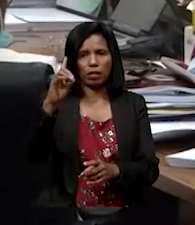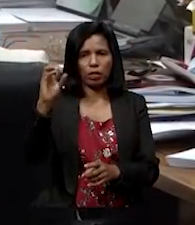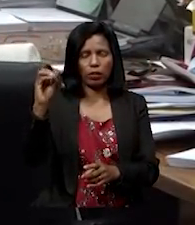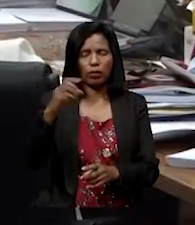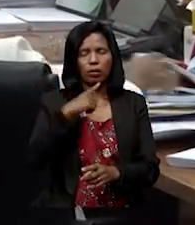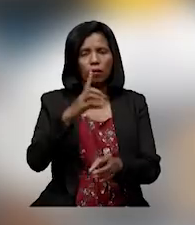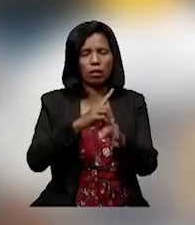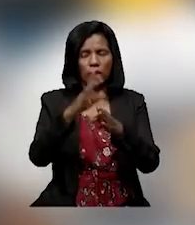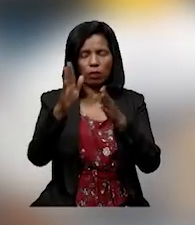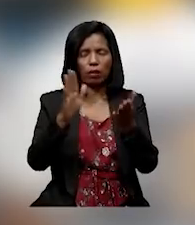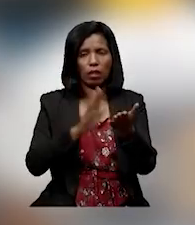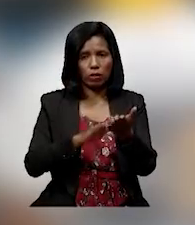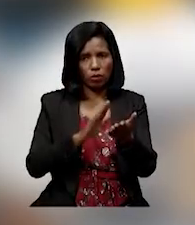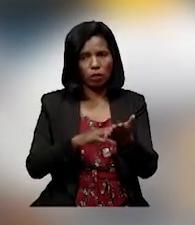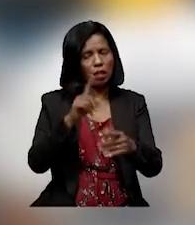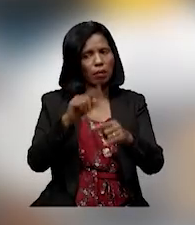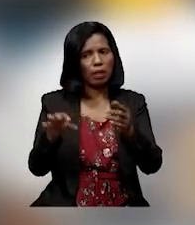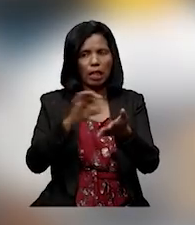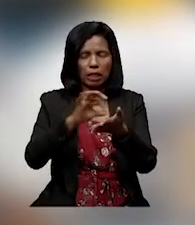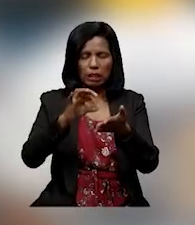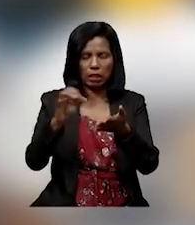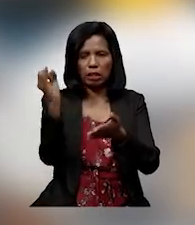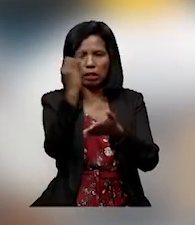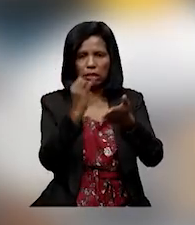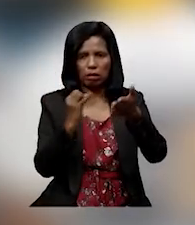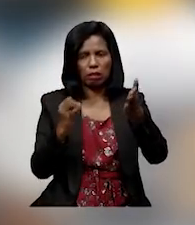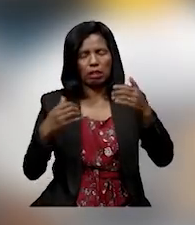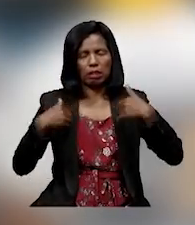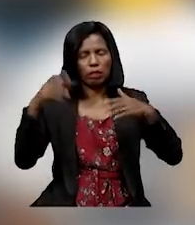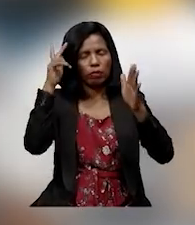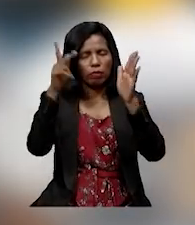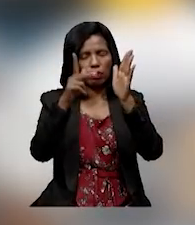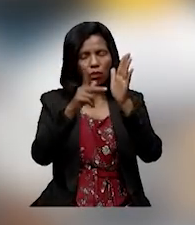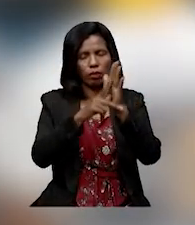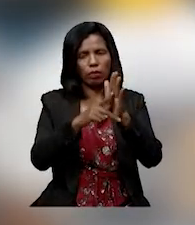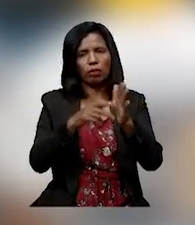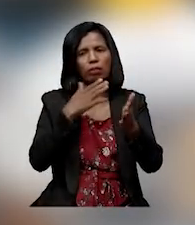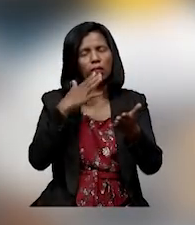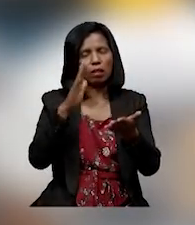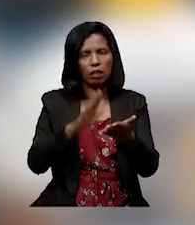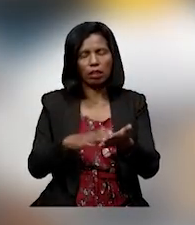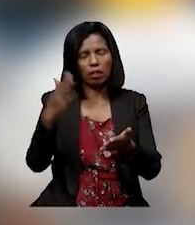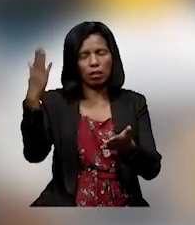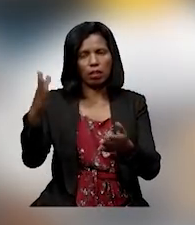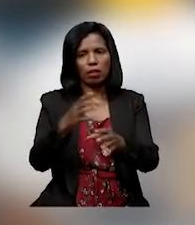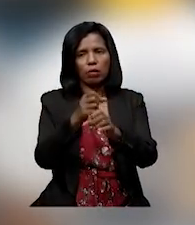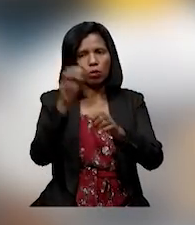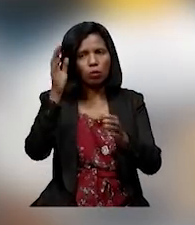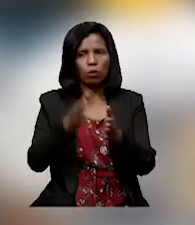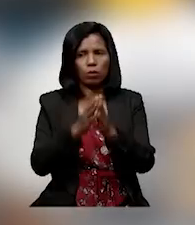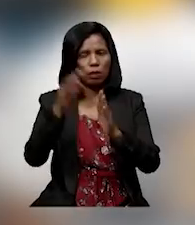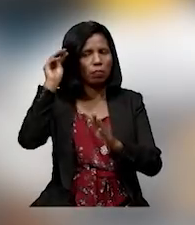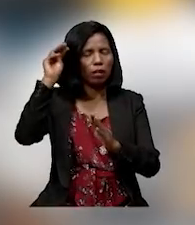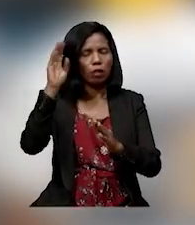certificado estudante Hirek Nebe, desenho pornografia e camisola, wan hira simu resultado exame nacional. Husmos ba ministério atu